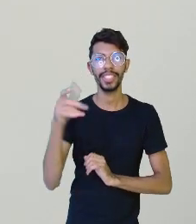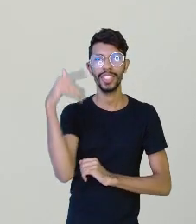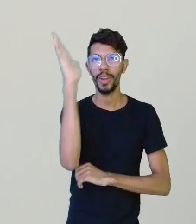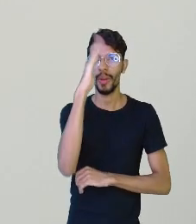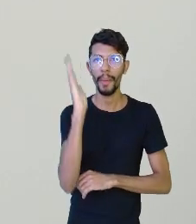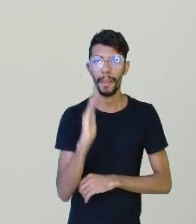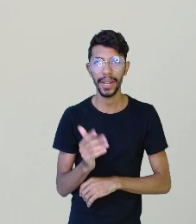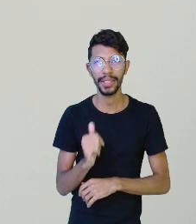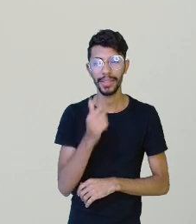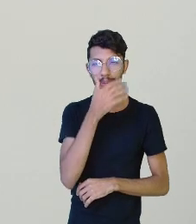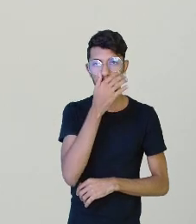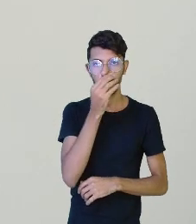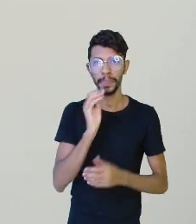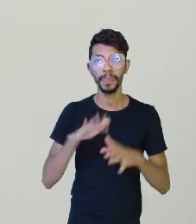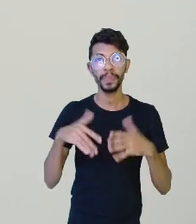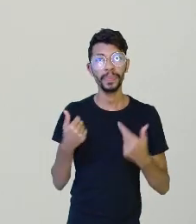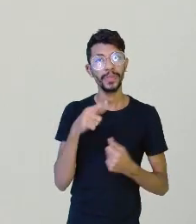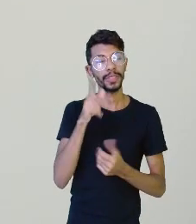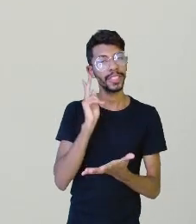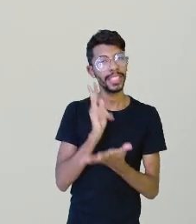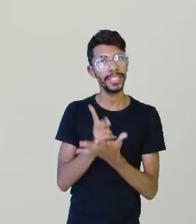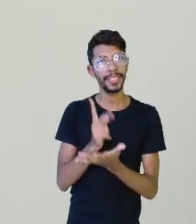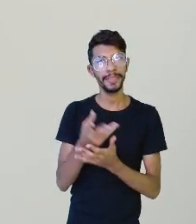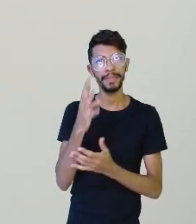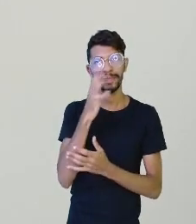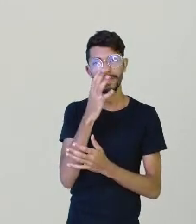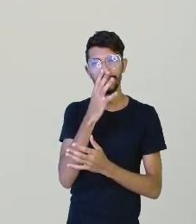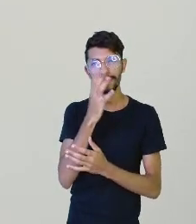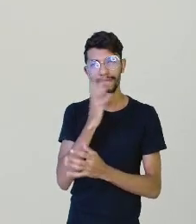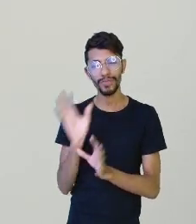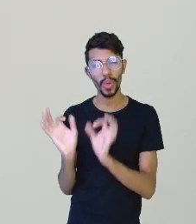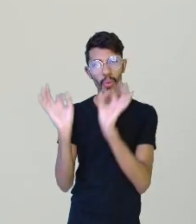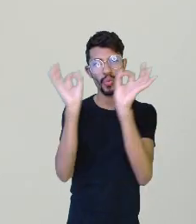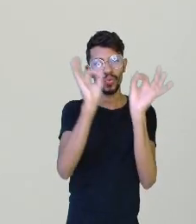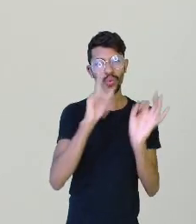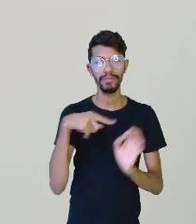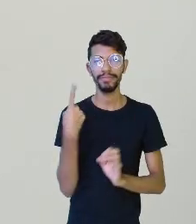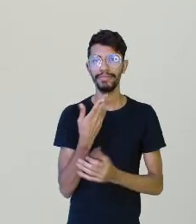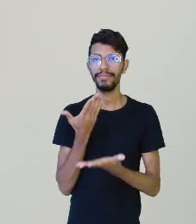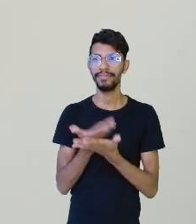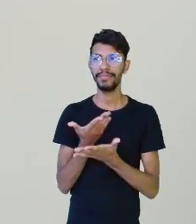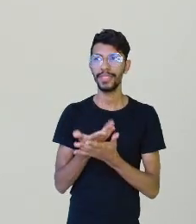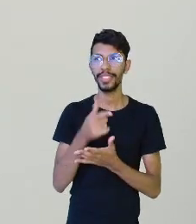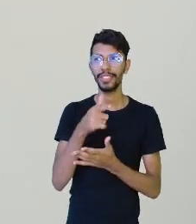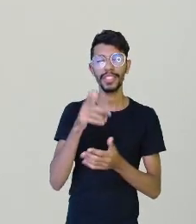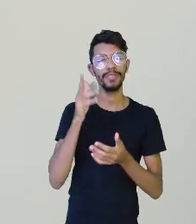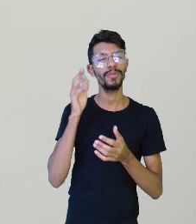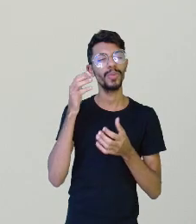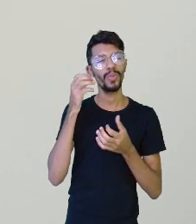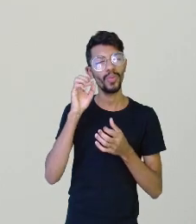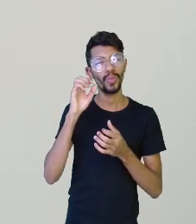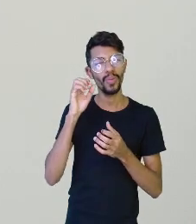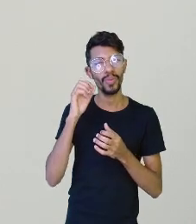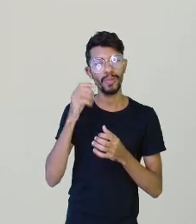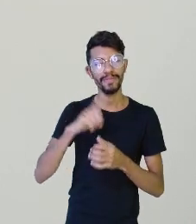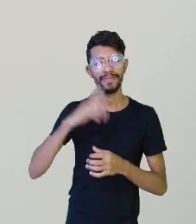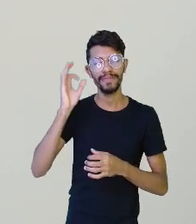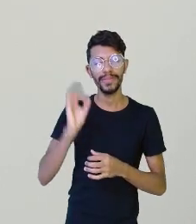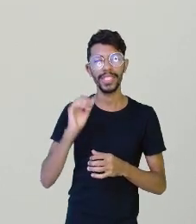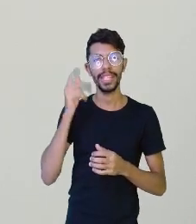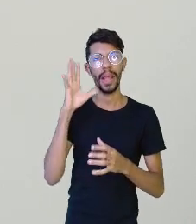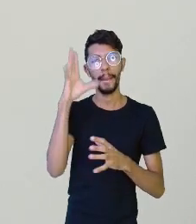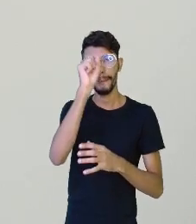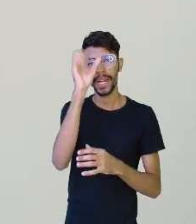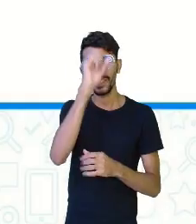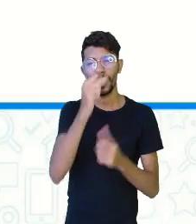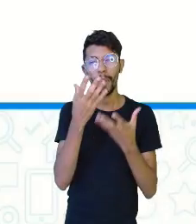vem acompanhando diariamente as nossas aulas, você está antenado e tem aprendido bastante sobre cada uma das regiões. O mapa